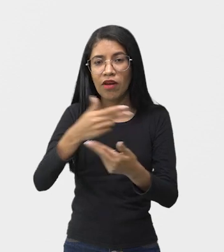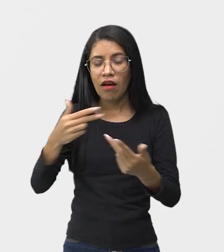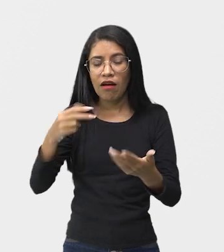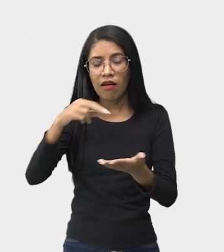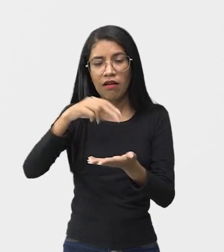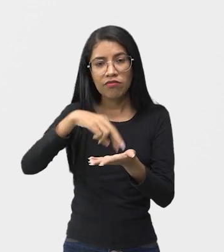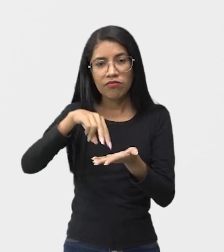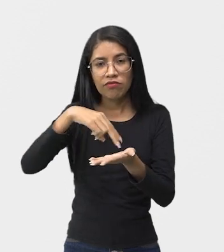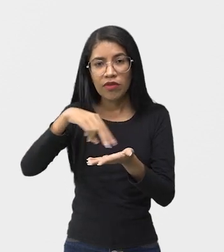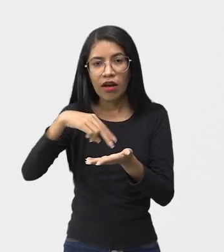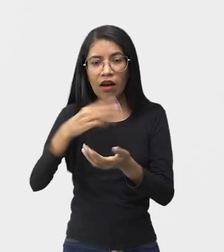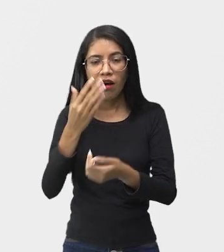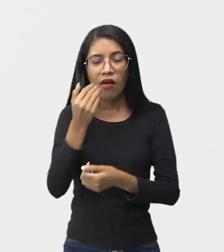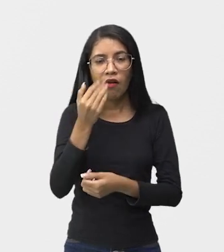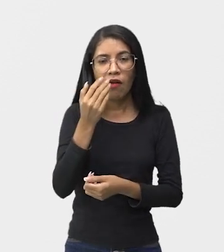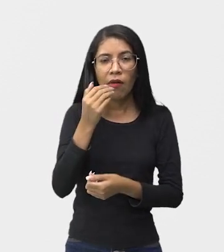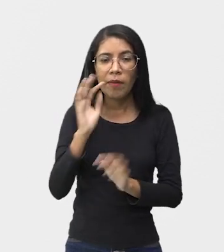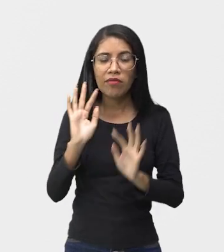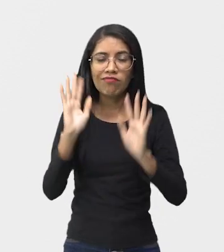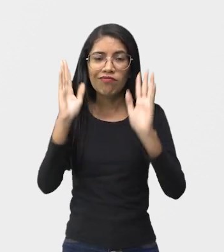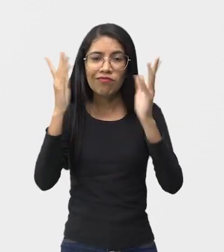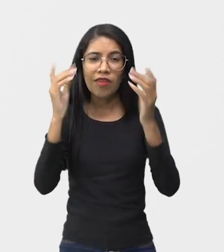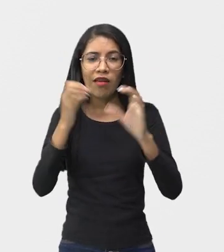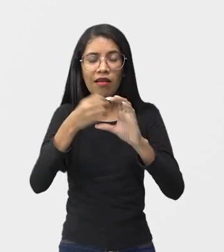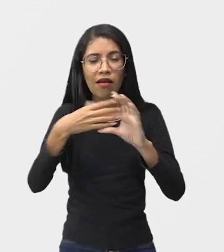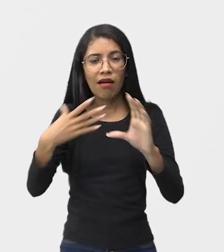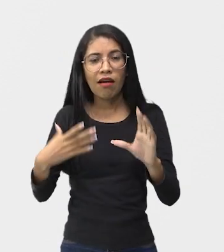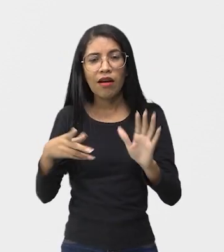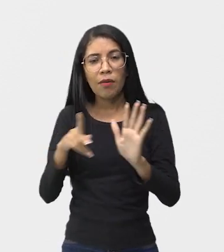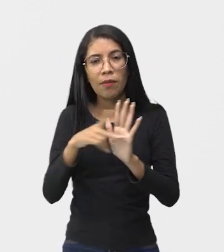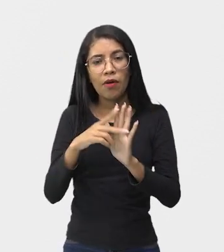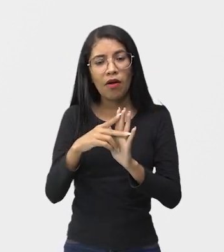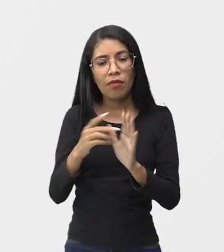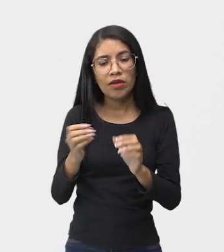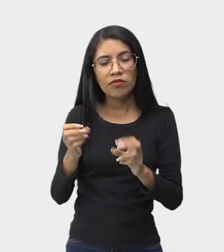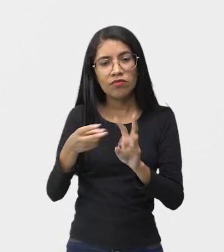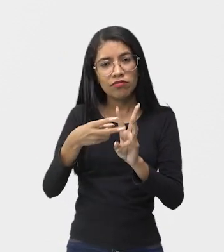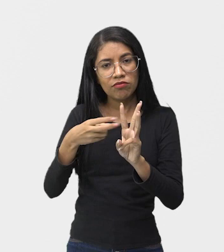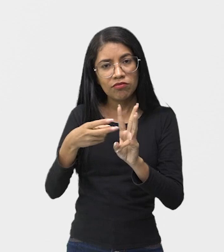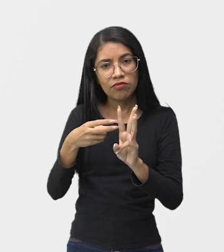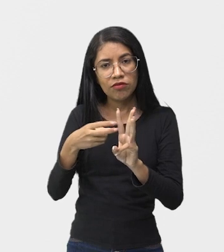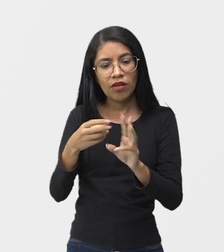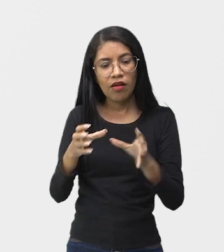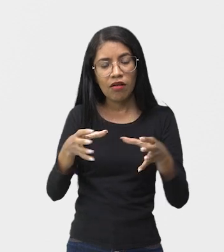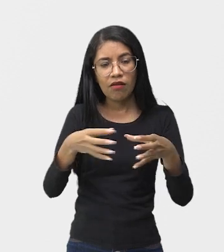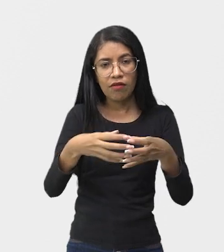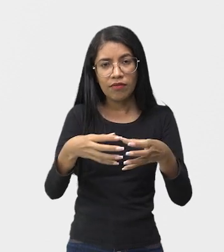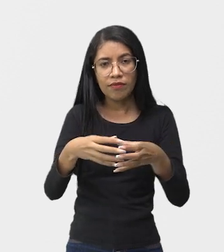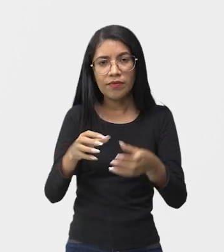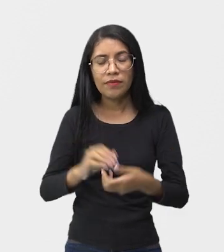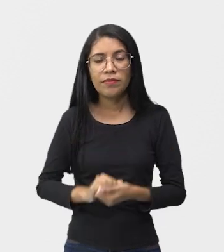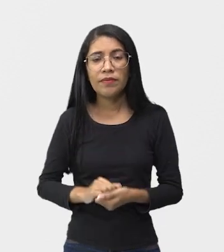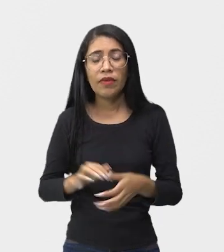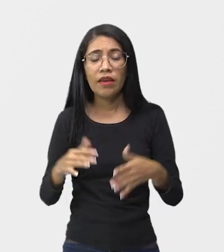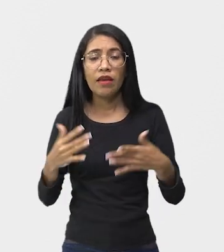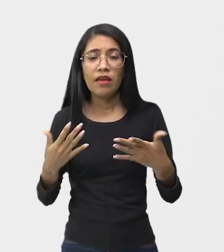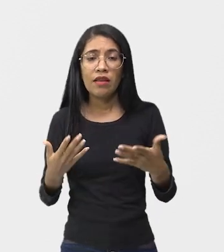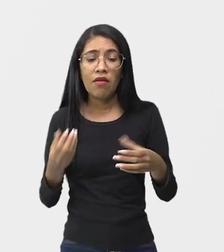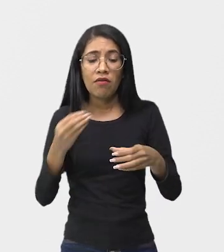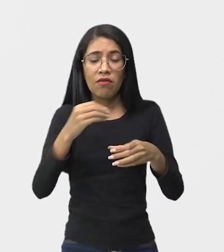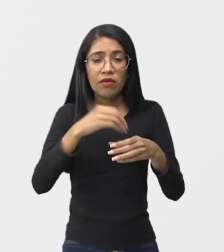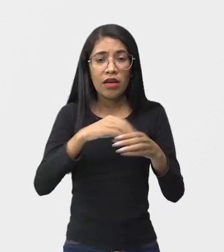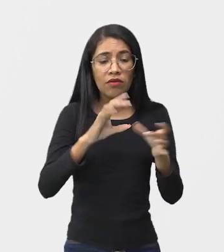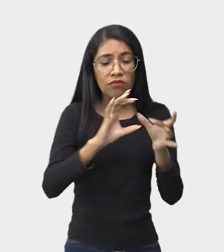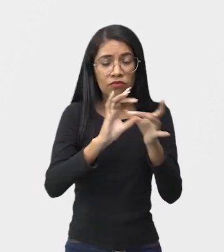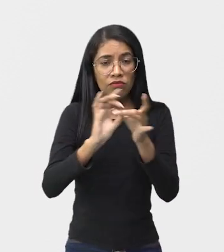crenças, comidas, festa, dentre outros aspectos que integram a cultura de um povo. Então,